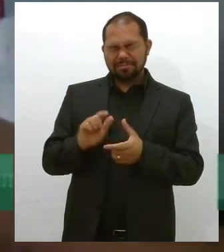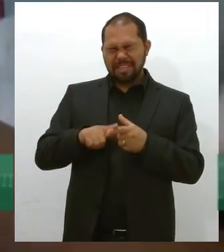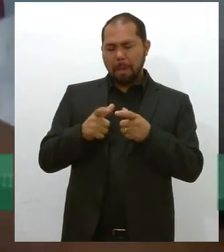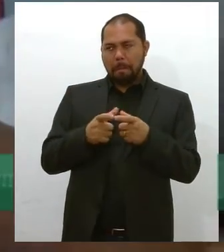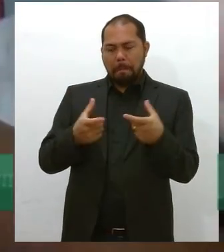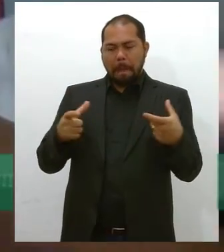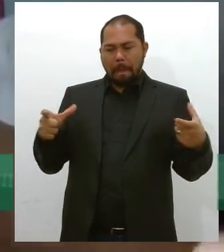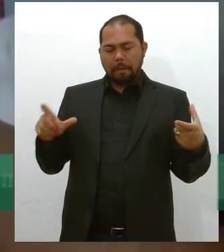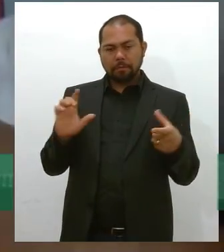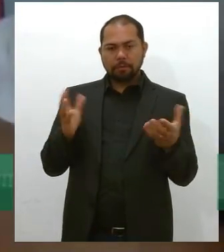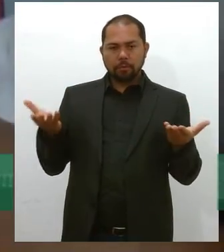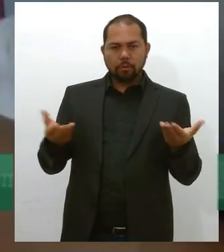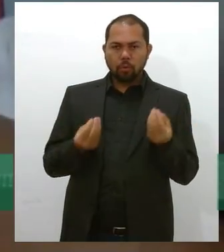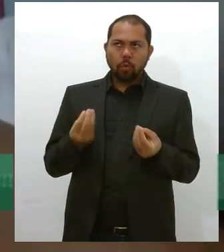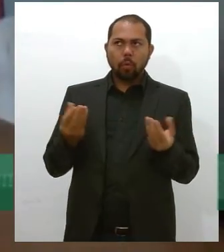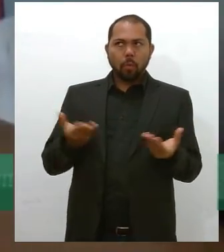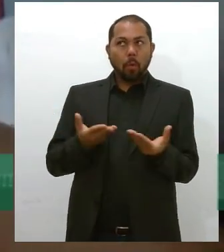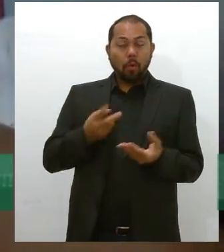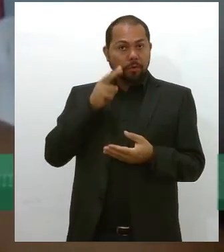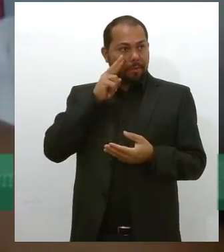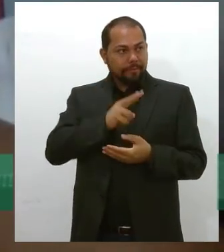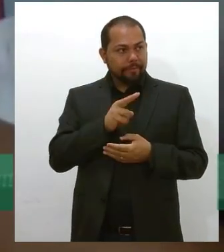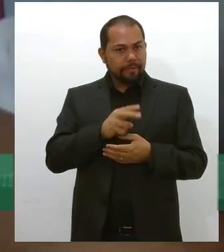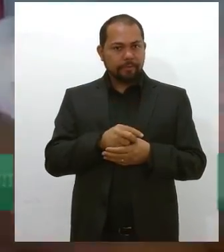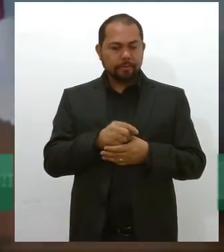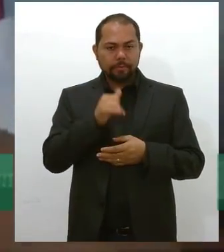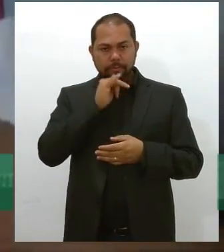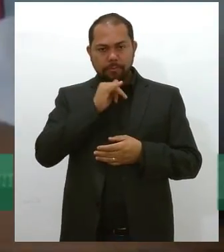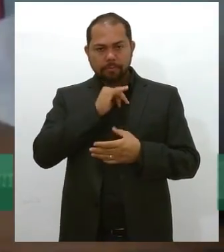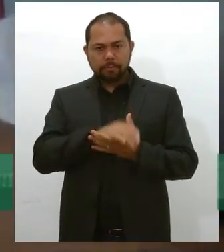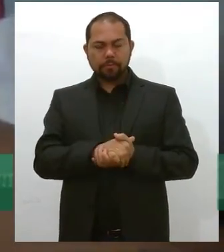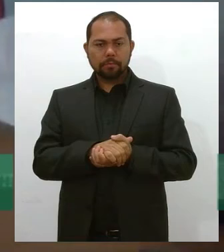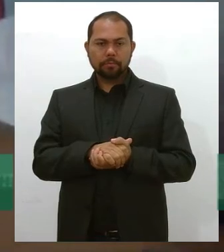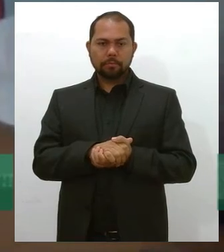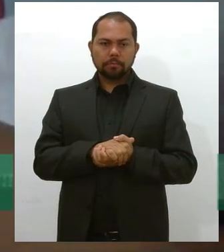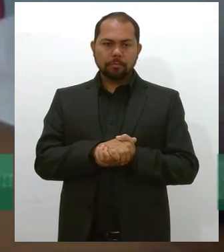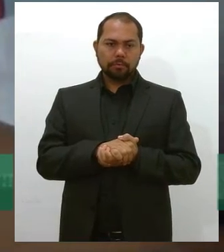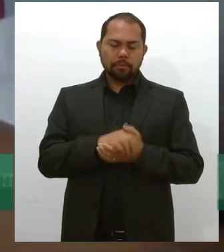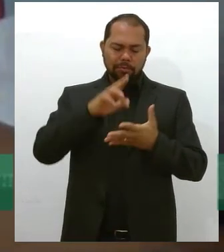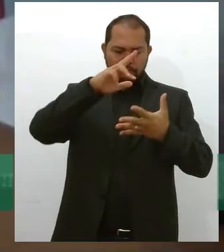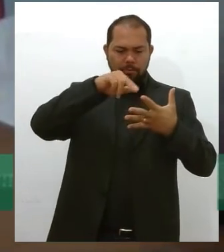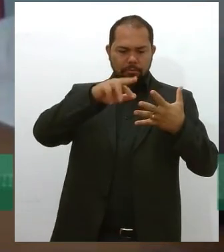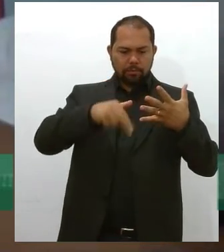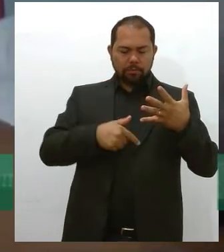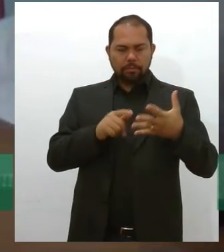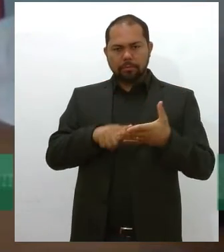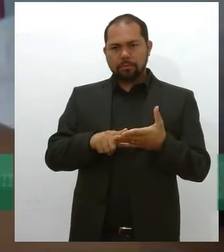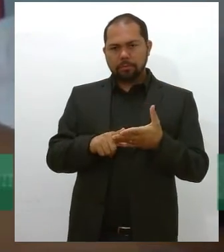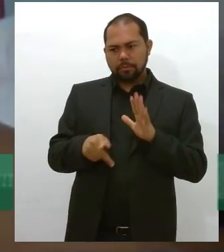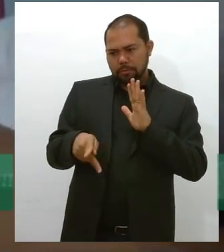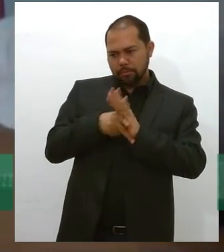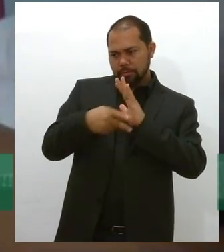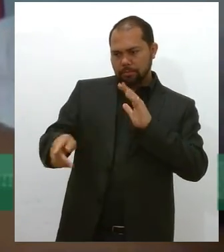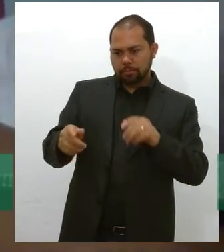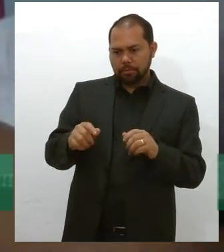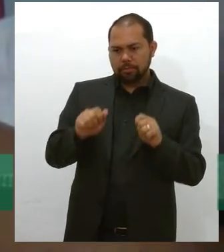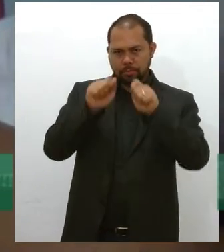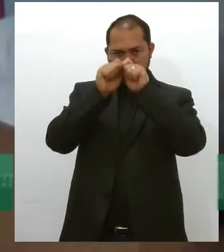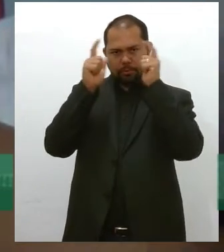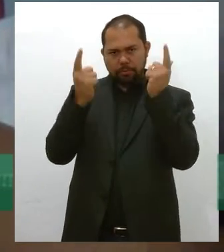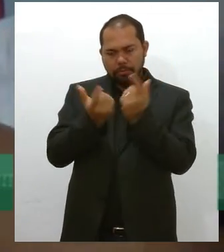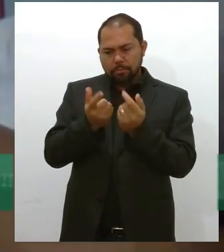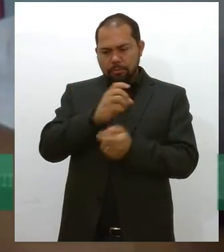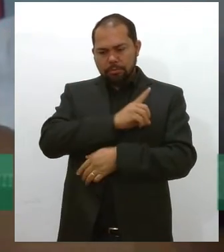hoje vê, né, que existe, por exemplo, uma série de atribuições que são da Assembleia Legislativa, dos deputados.